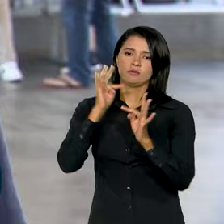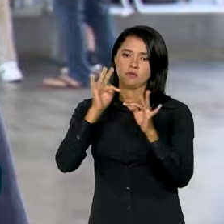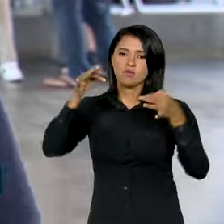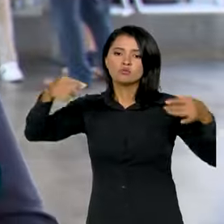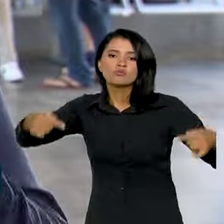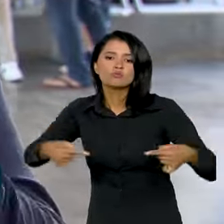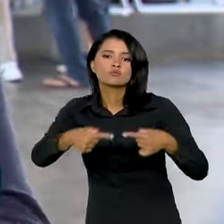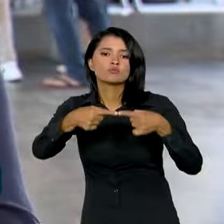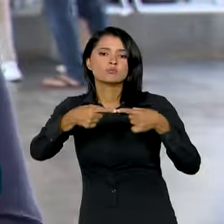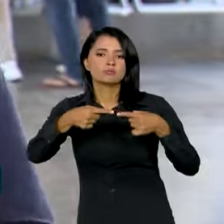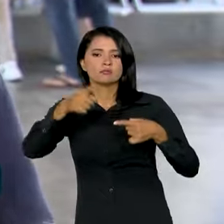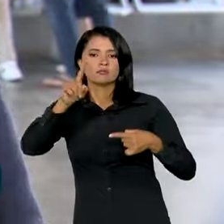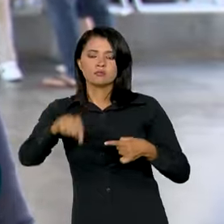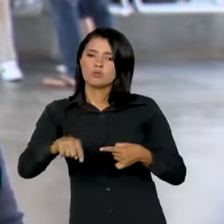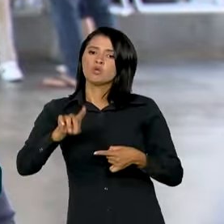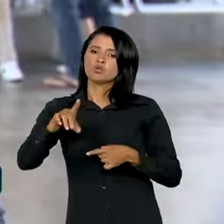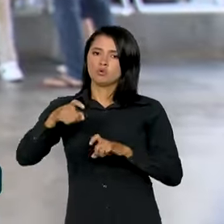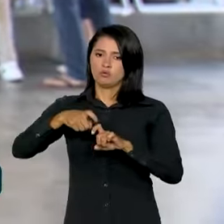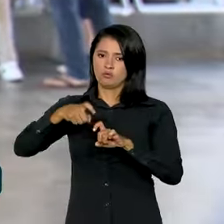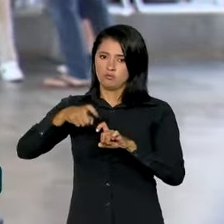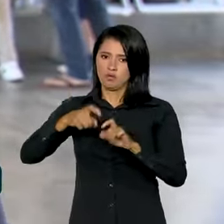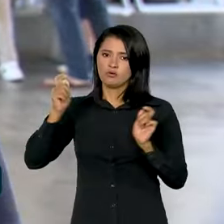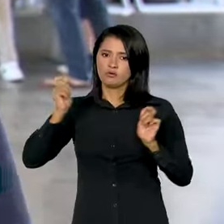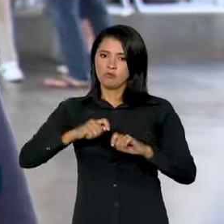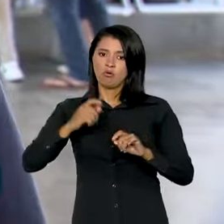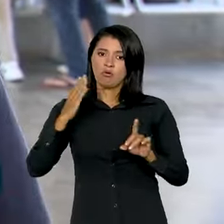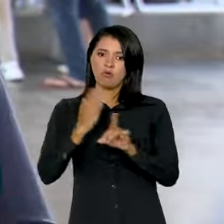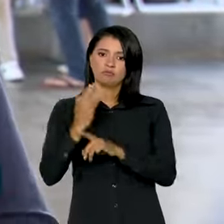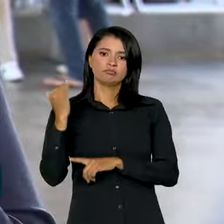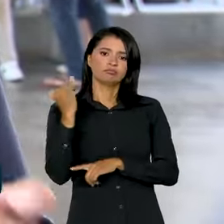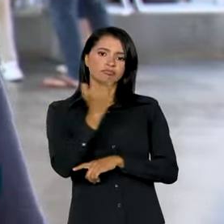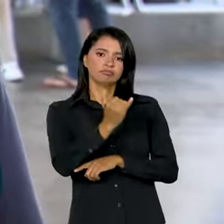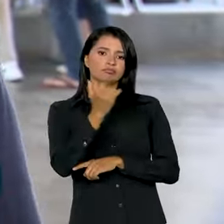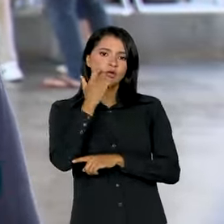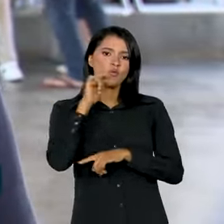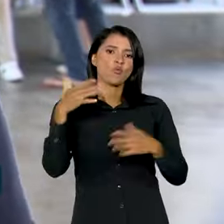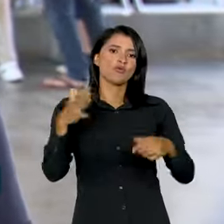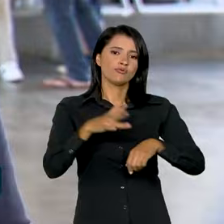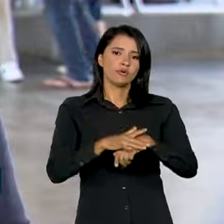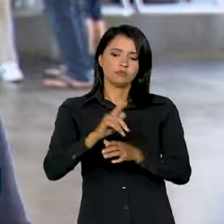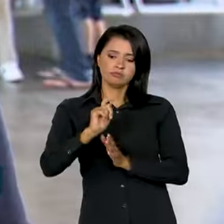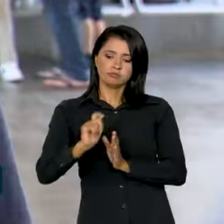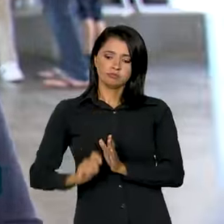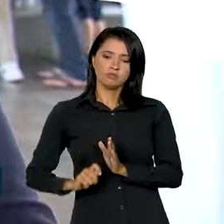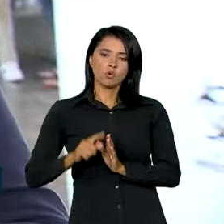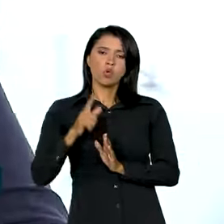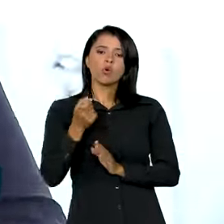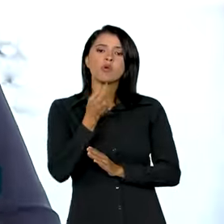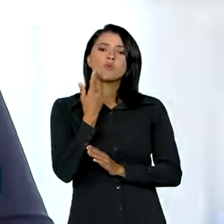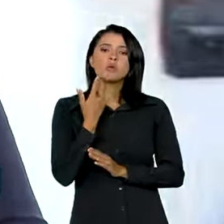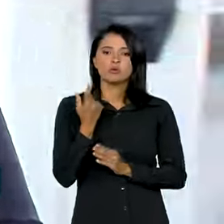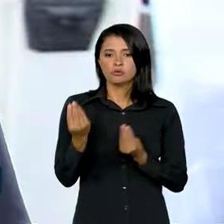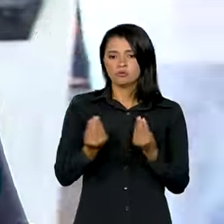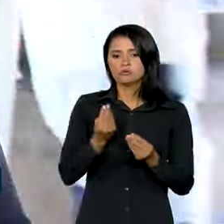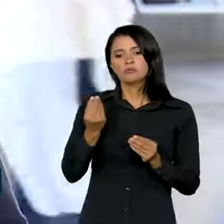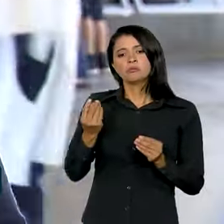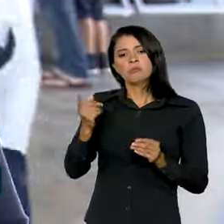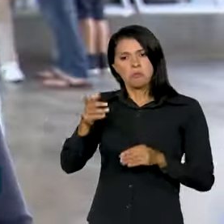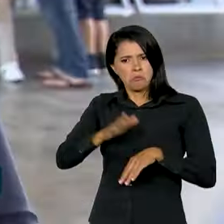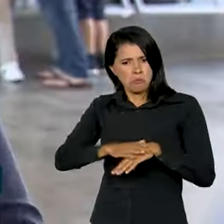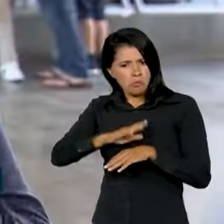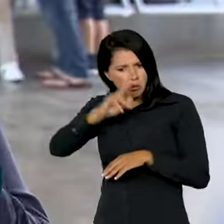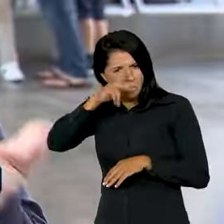adequado apenas os médicos podem dar o diagnóstico e prescrever a medicação pois tomar remédio por conta